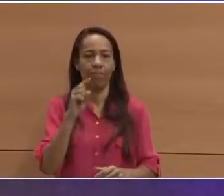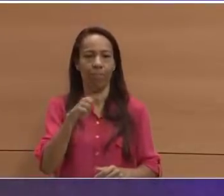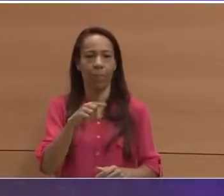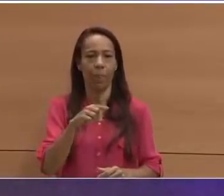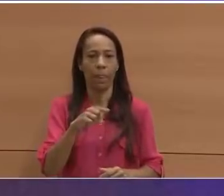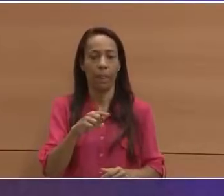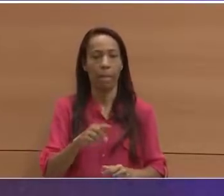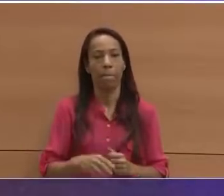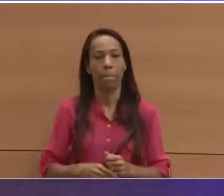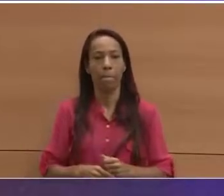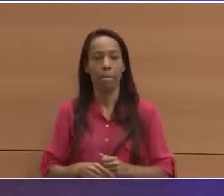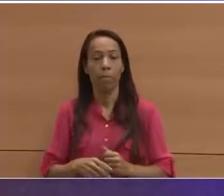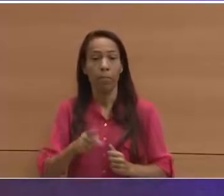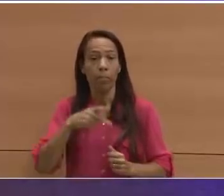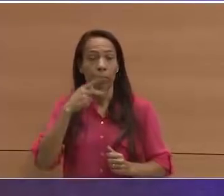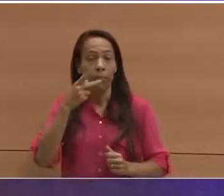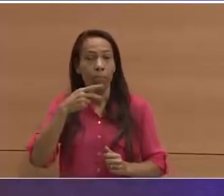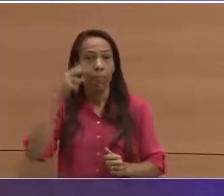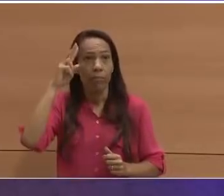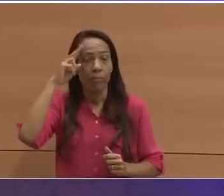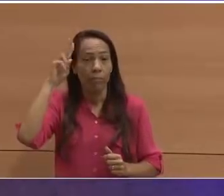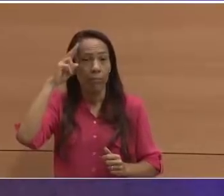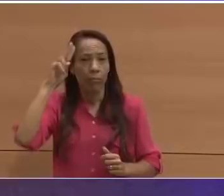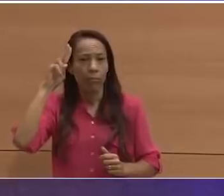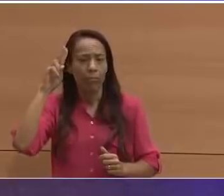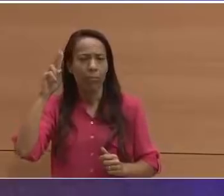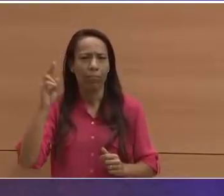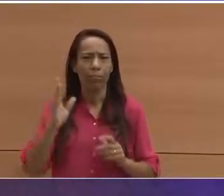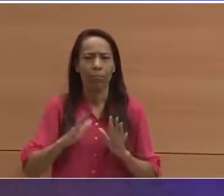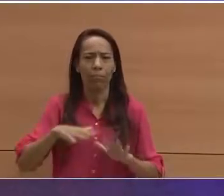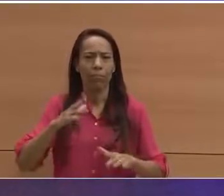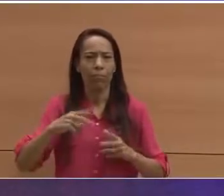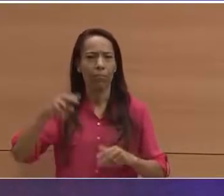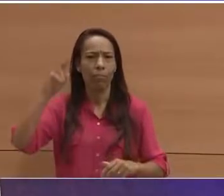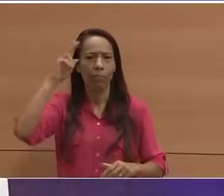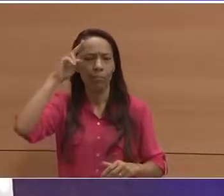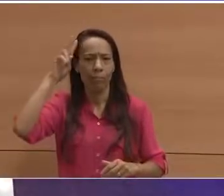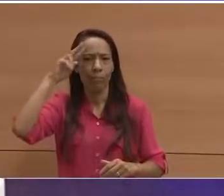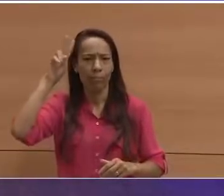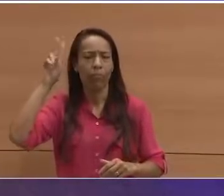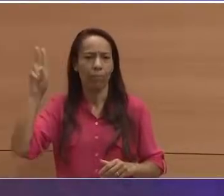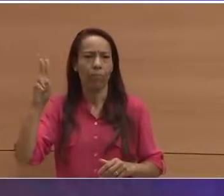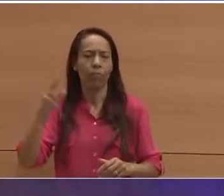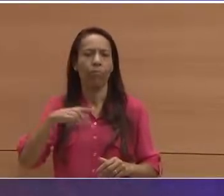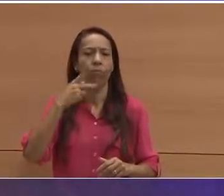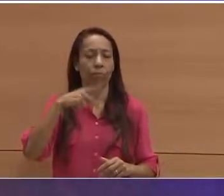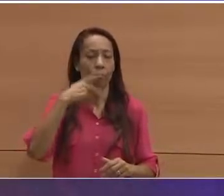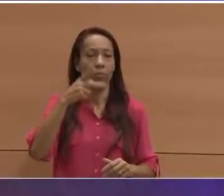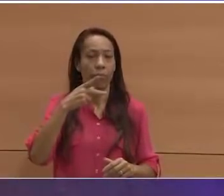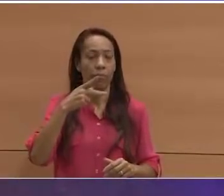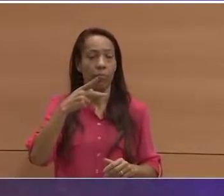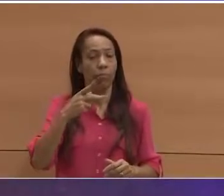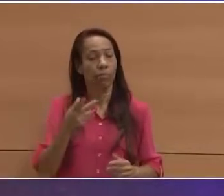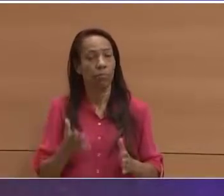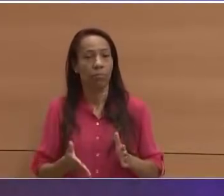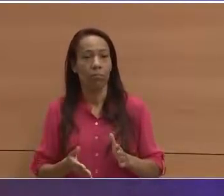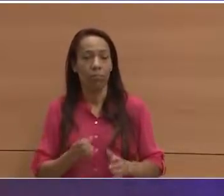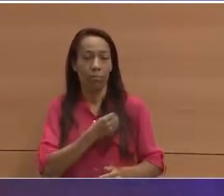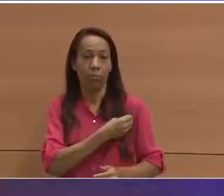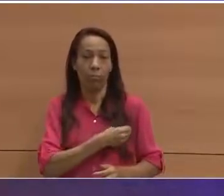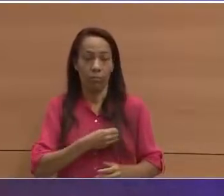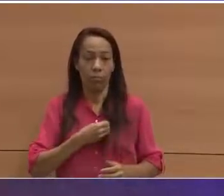Diz a história, diz a tradição, diz alguns historiadores, de que João deve ter saído por volta do